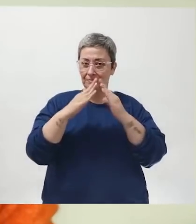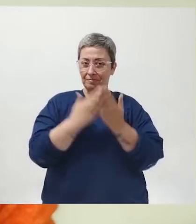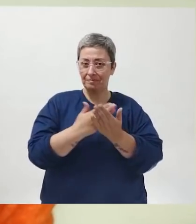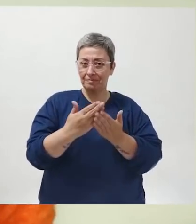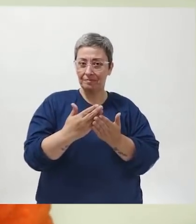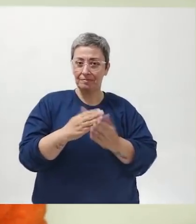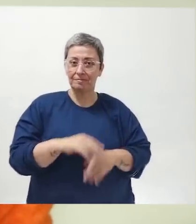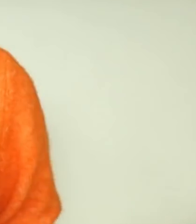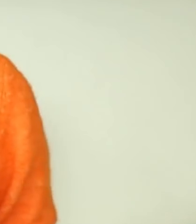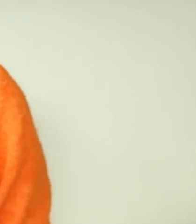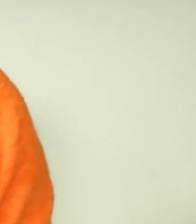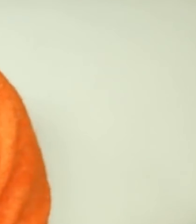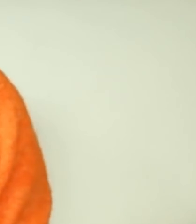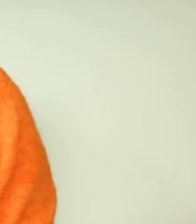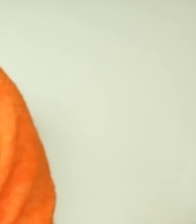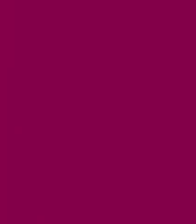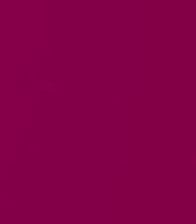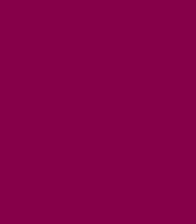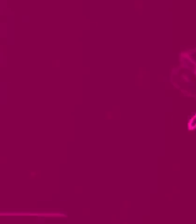O programa vai começar.